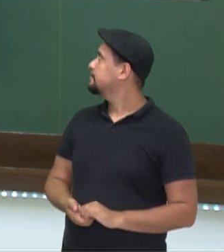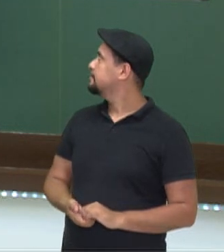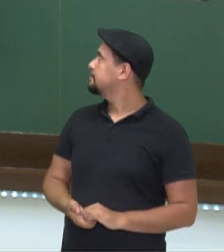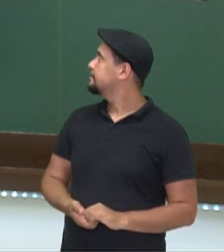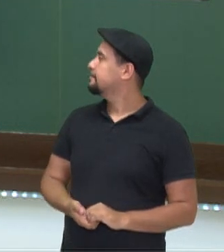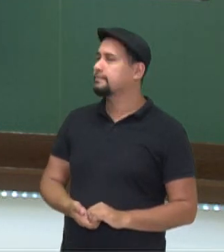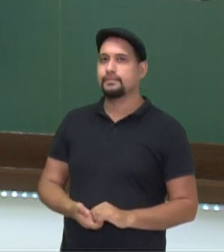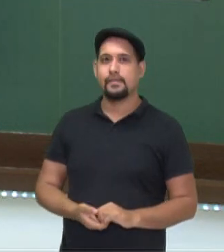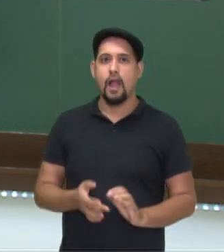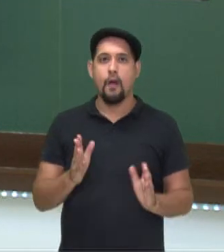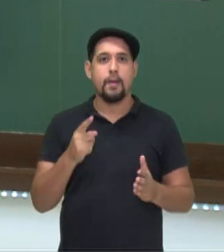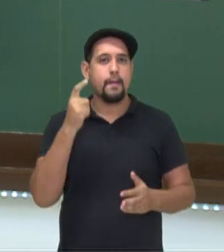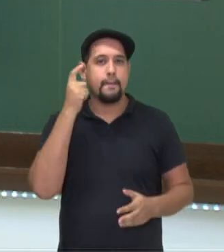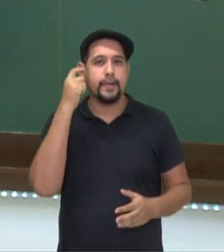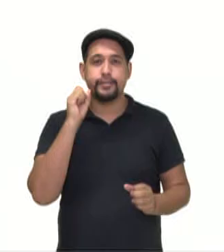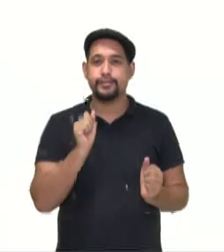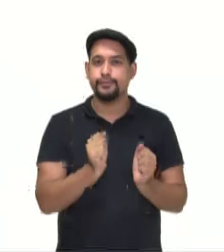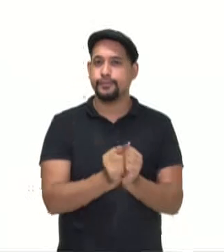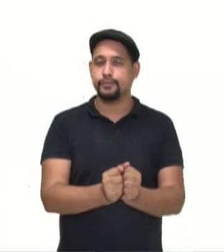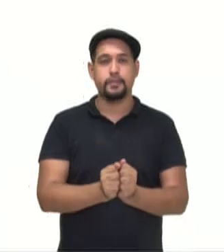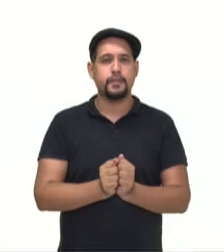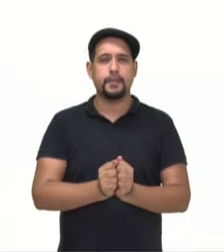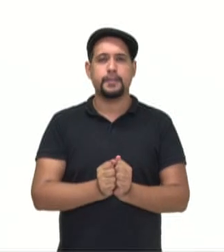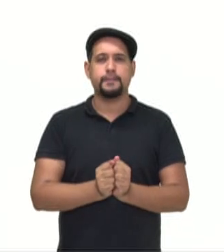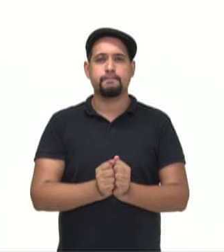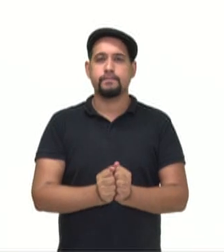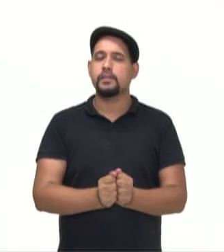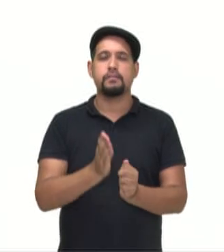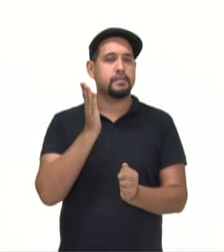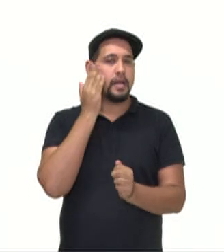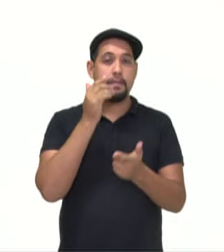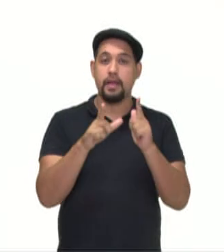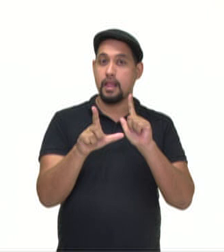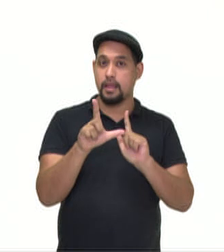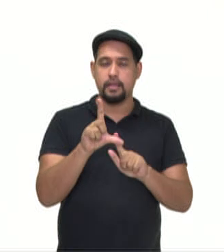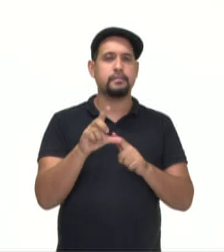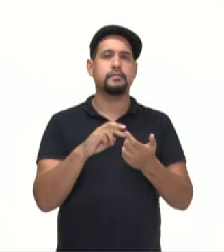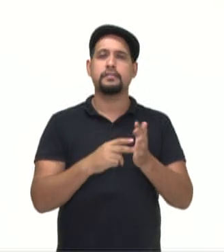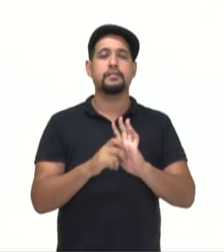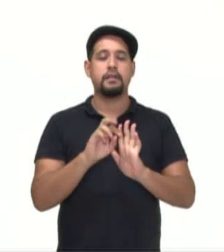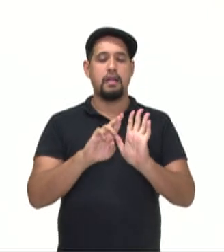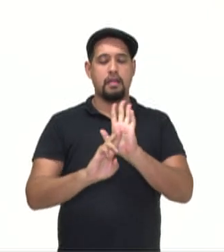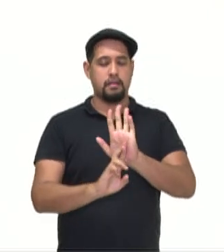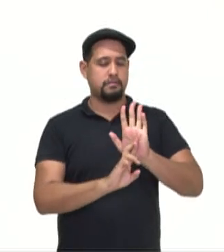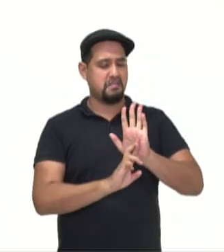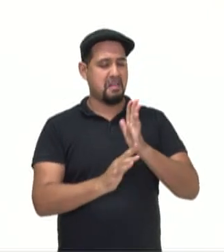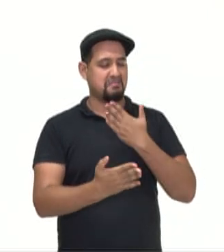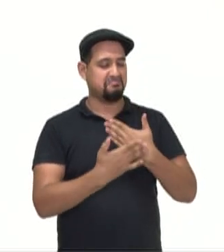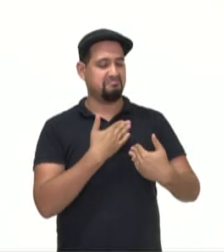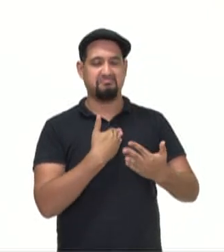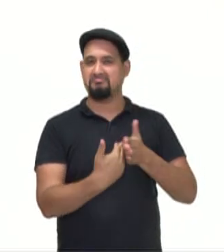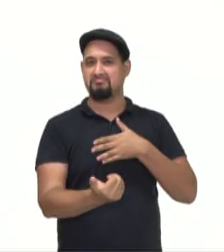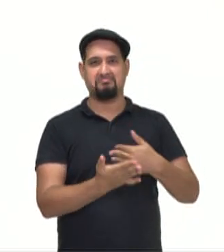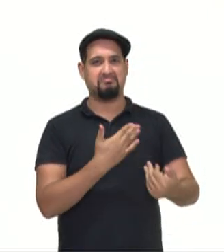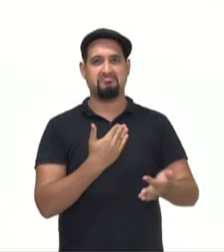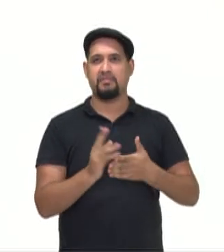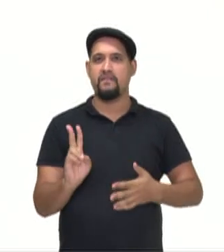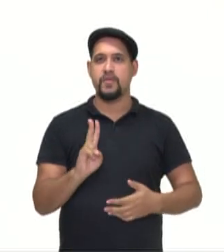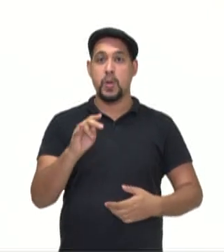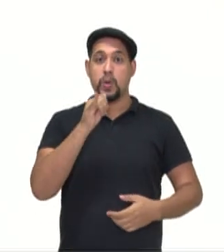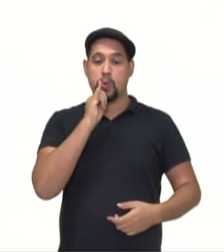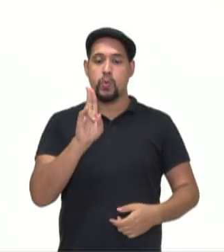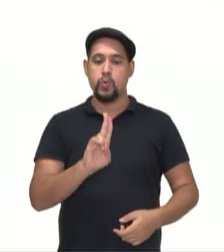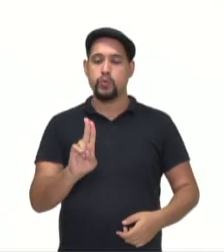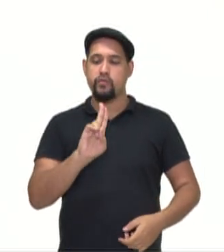Agora, estudante, pense um pouquinho comigo. Você sabe que a letra em uma expressão algébrica pode representar qualquer valor. Quando usamos um